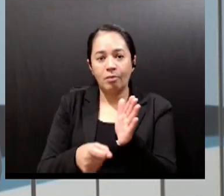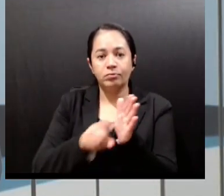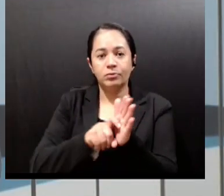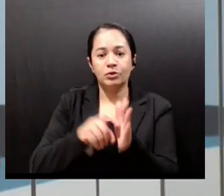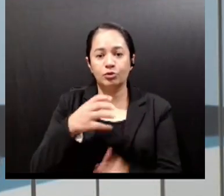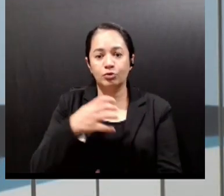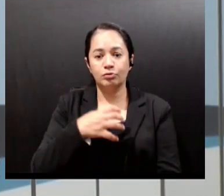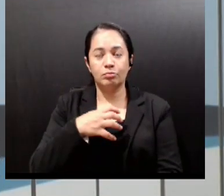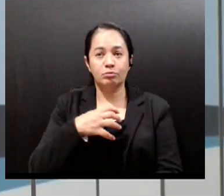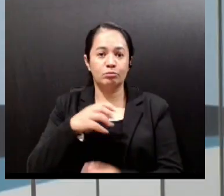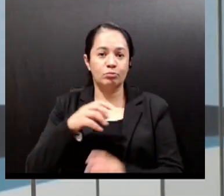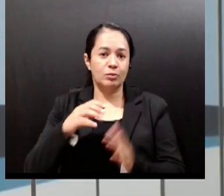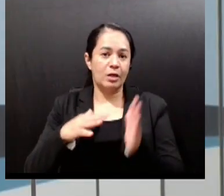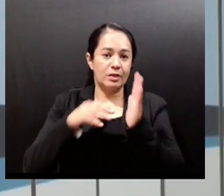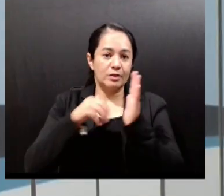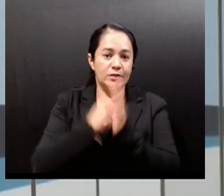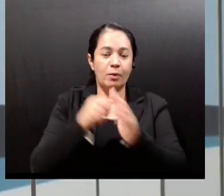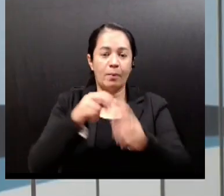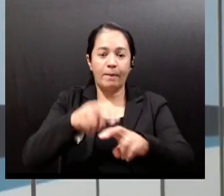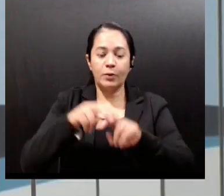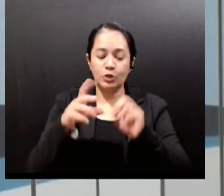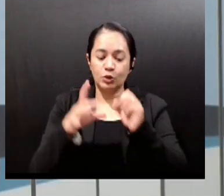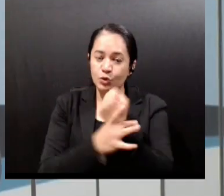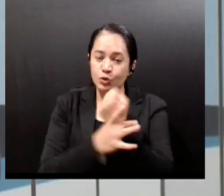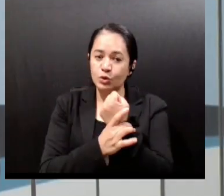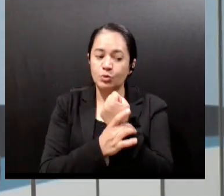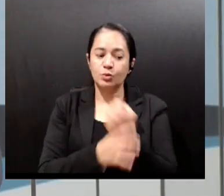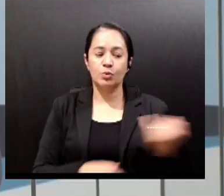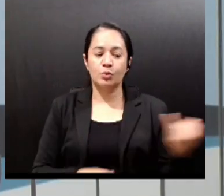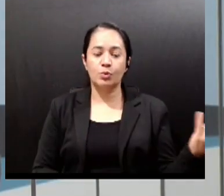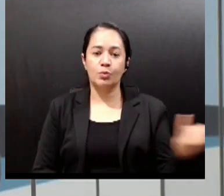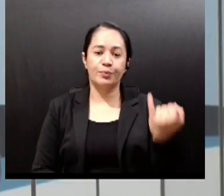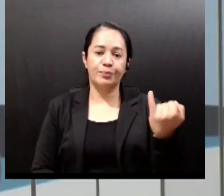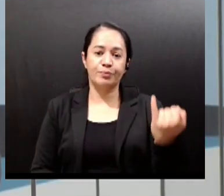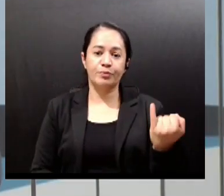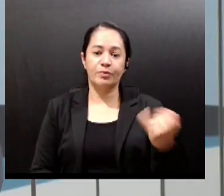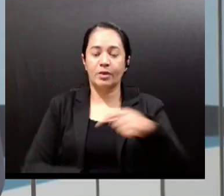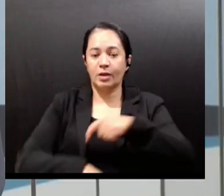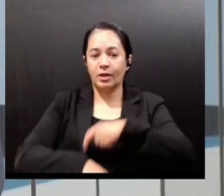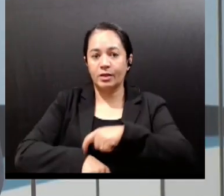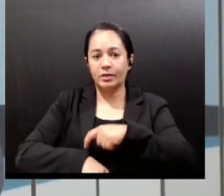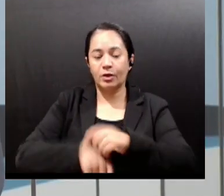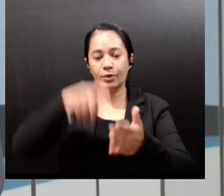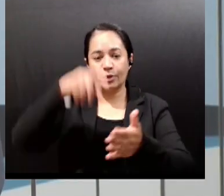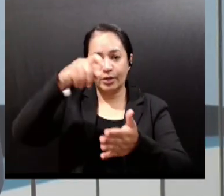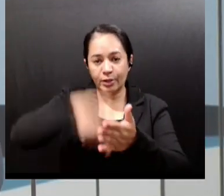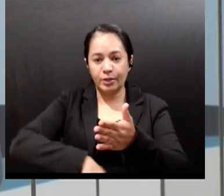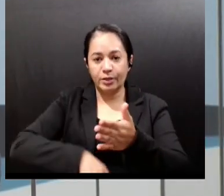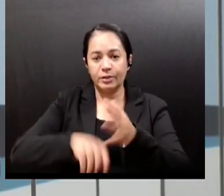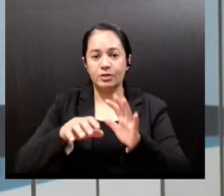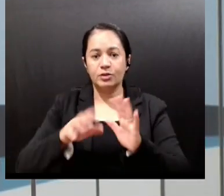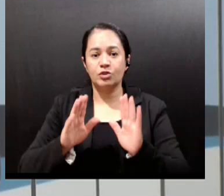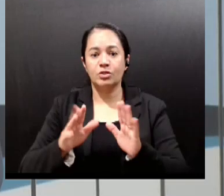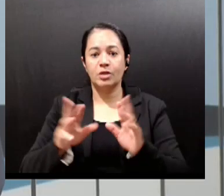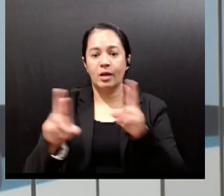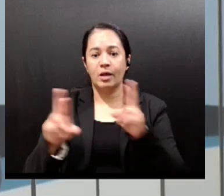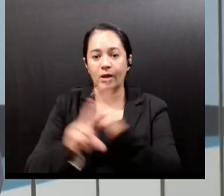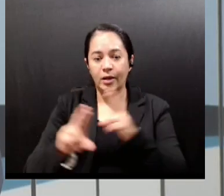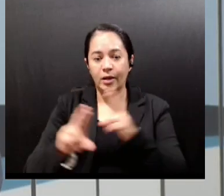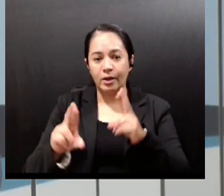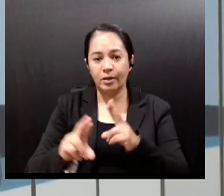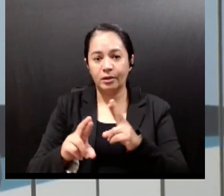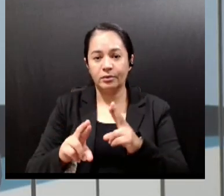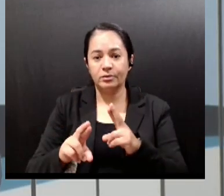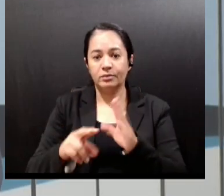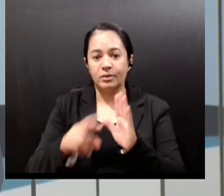que o seguro também é tão importante na hora de uma contratação, e isso tem que estar relacionado à